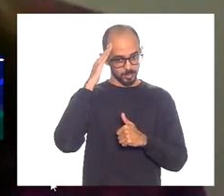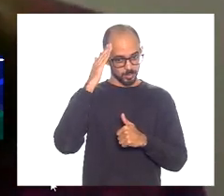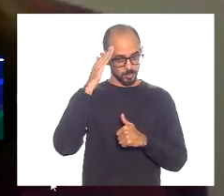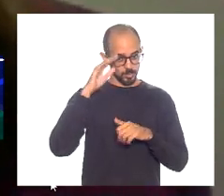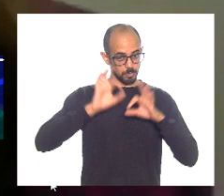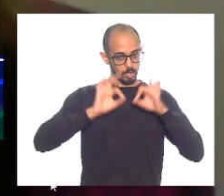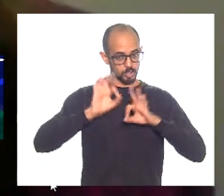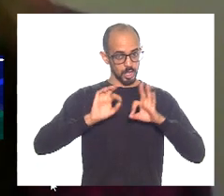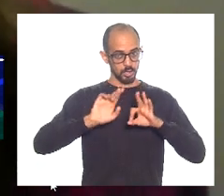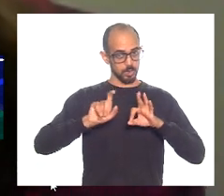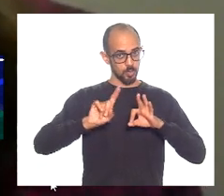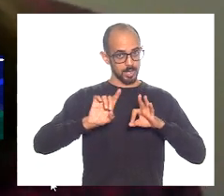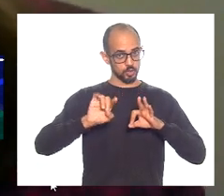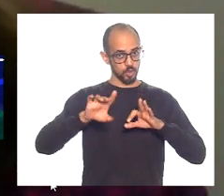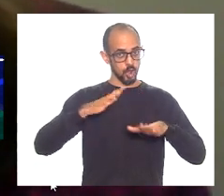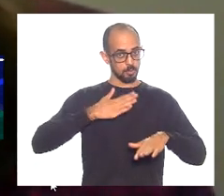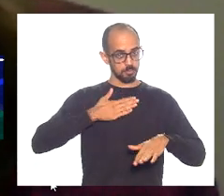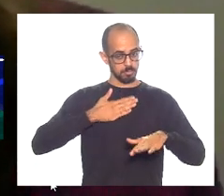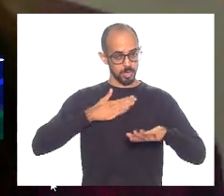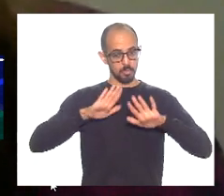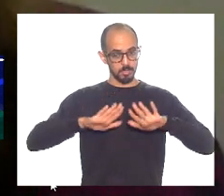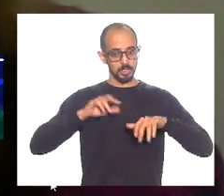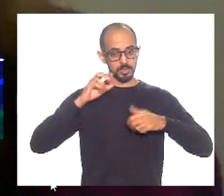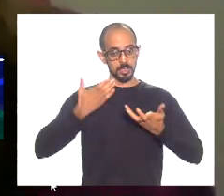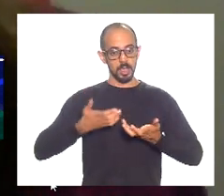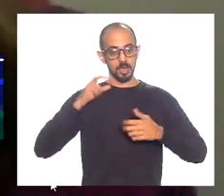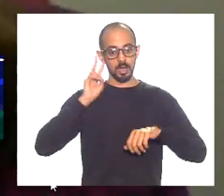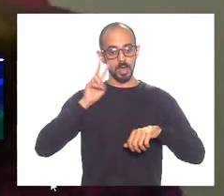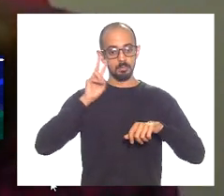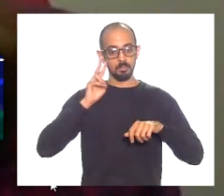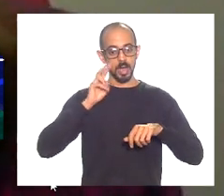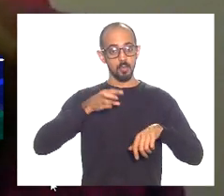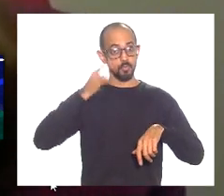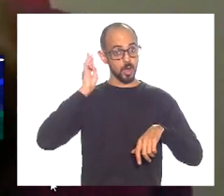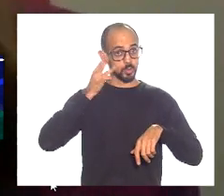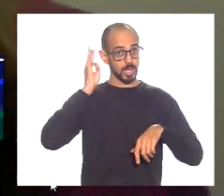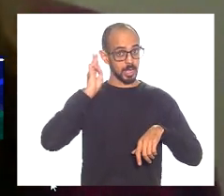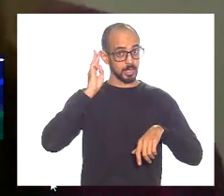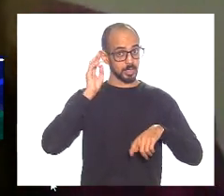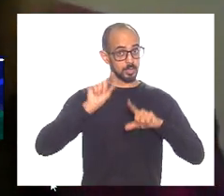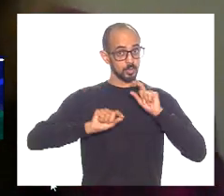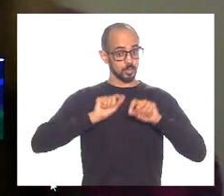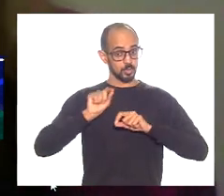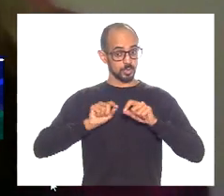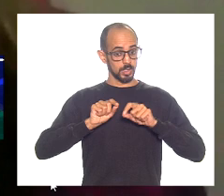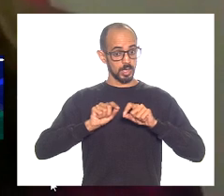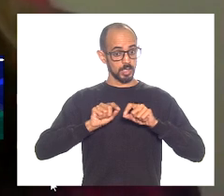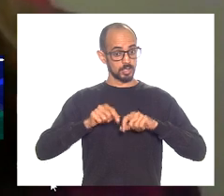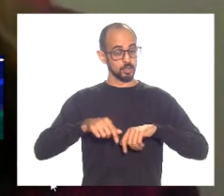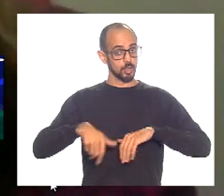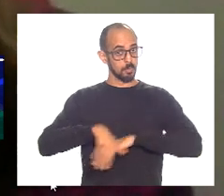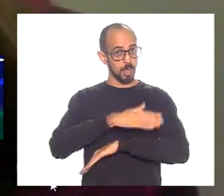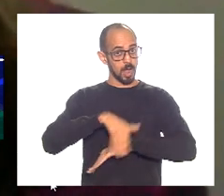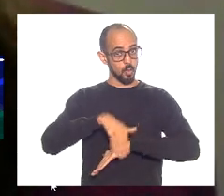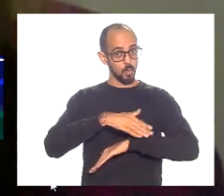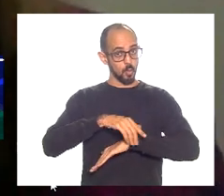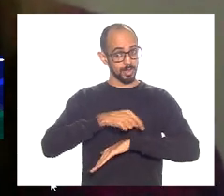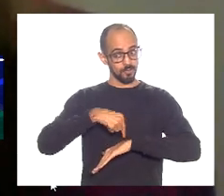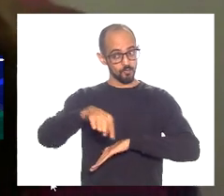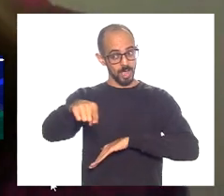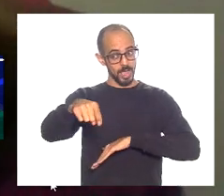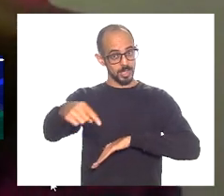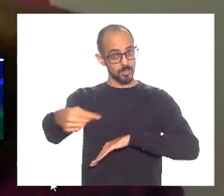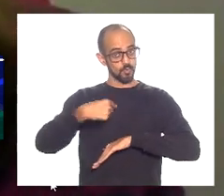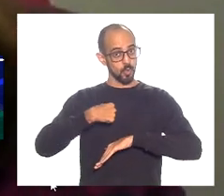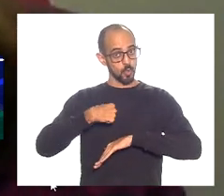meu unicamente, mas eu quero lembrar o deputado Valdec que essa rua é de mão dupla. Se há